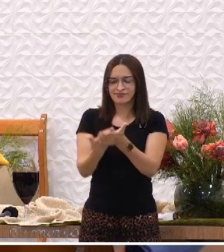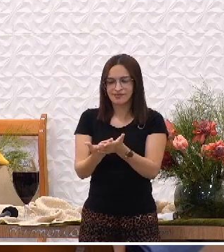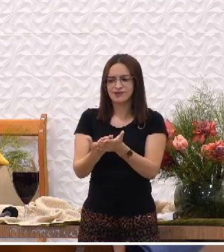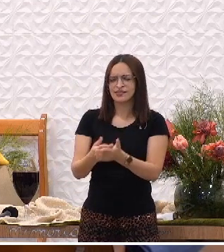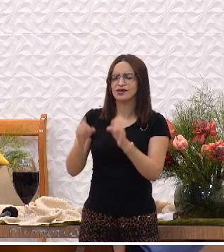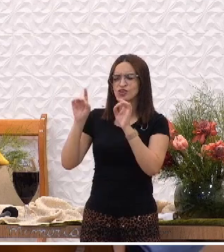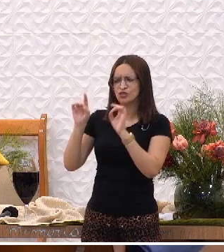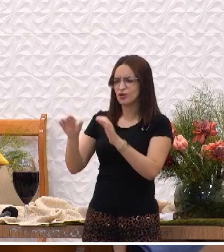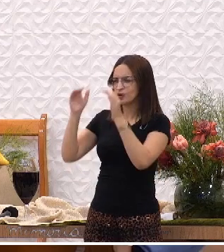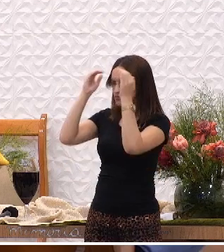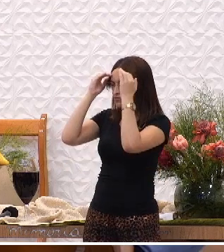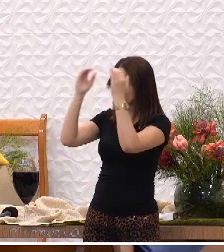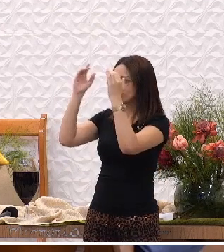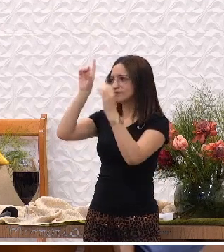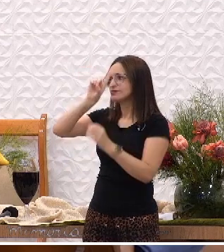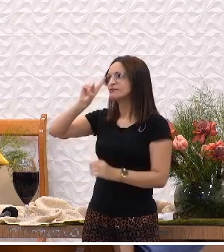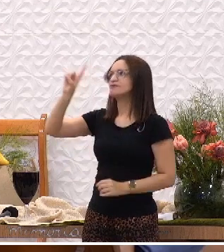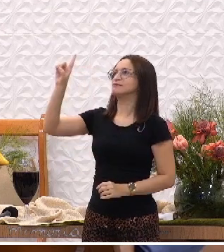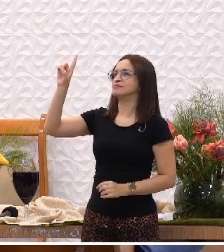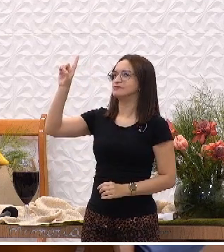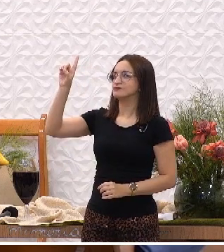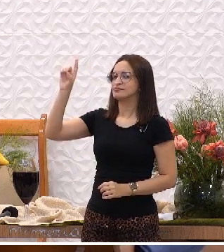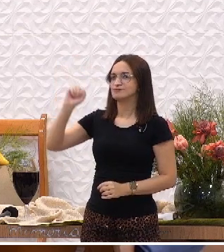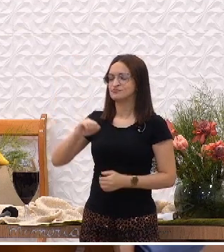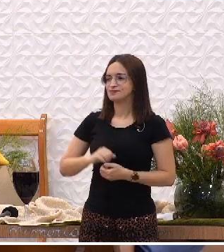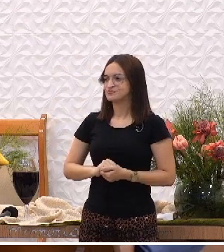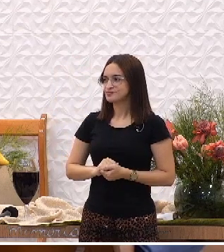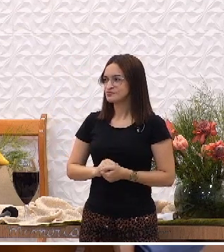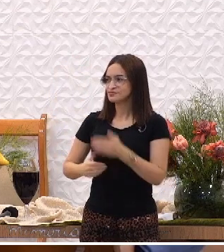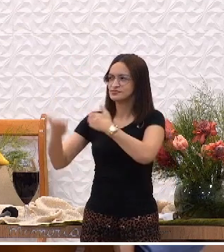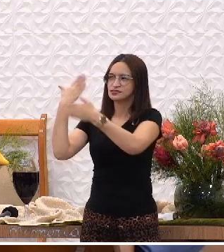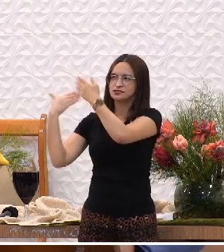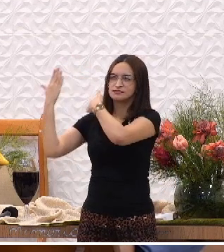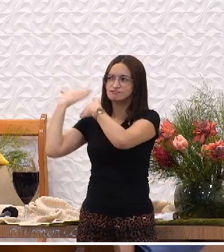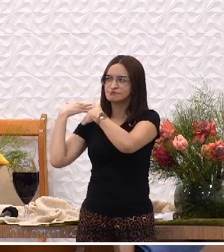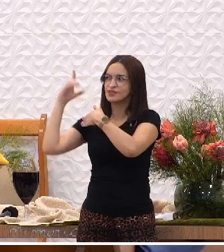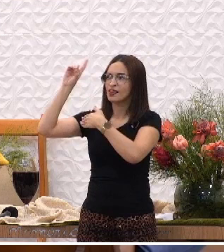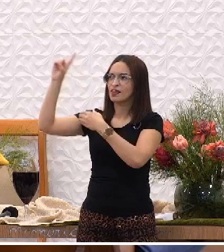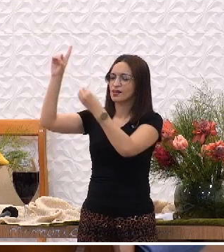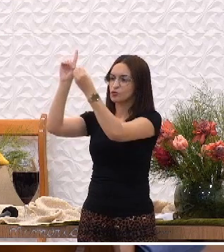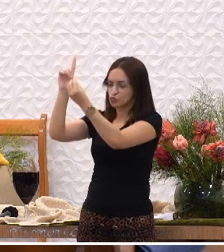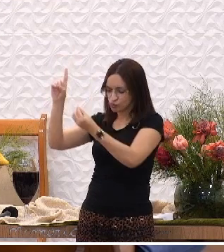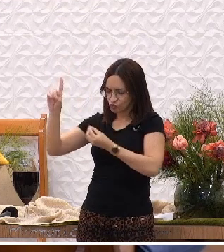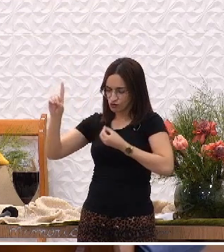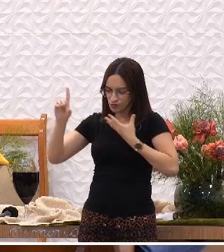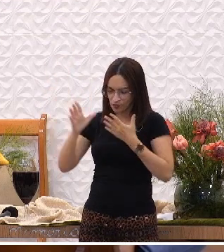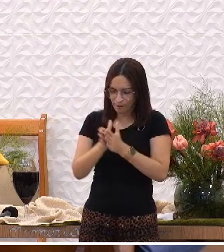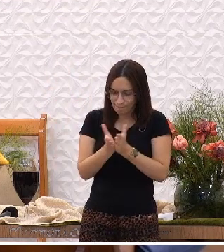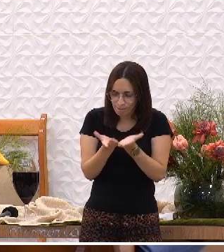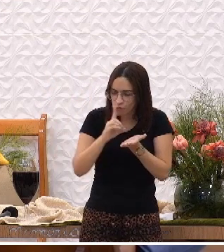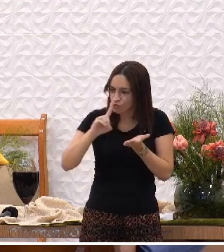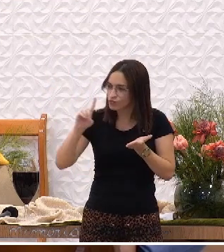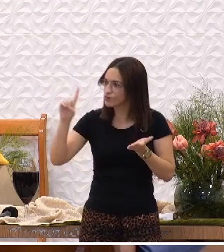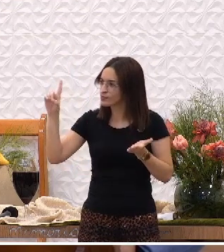das Escrituras é intrínseca, por causa da origem divina delas. Foi o próprio Deus que nos deu as Escrituras, né? Graças a Ele por isso. E